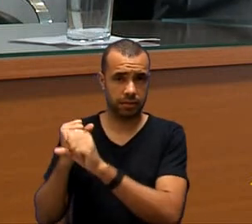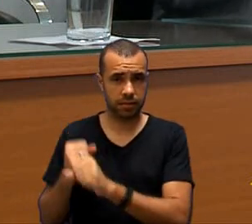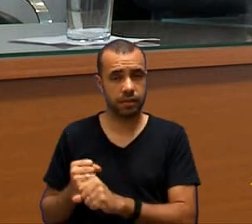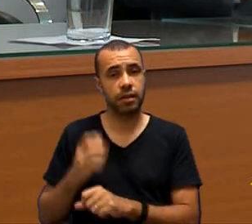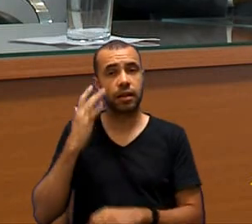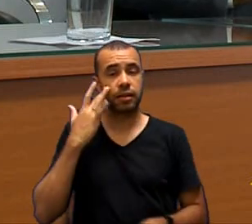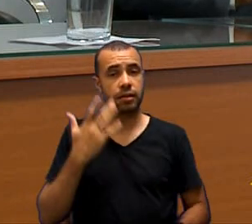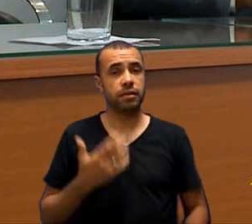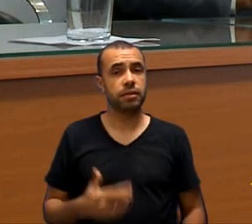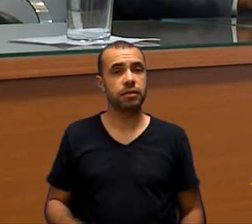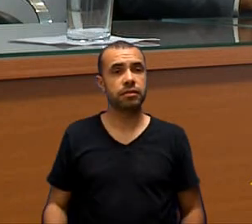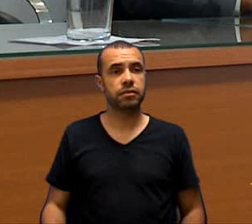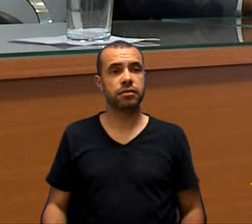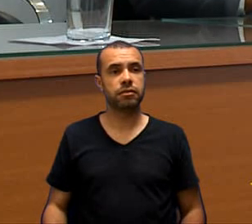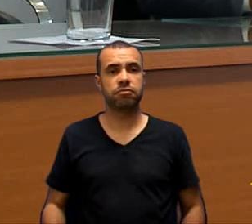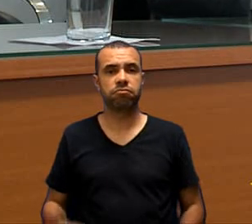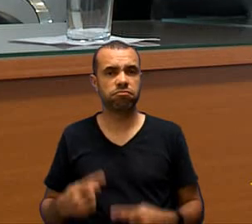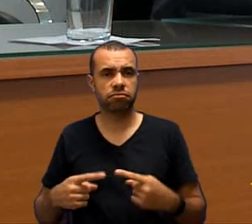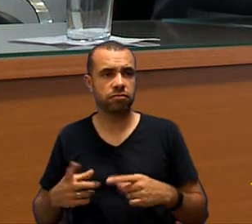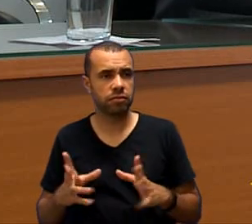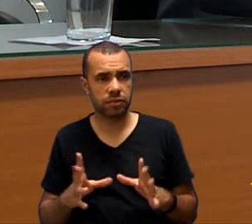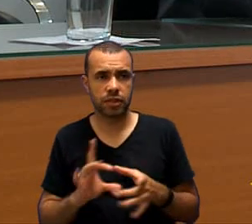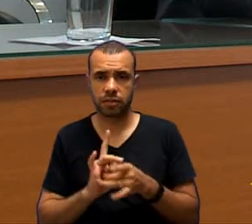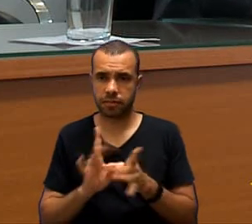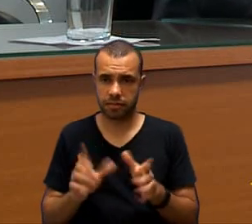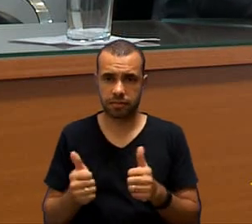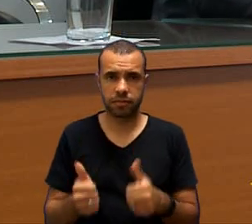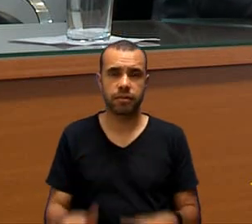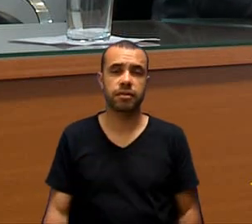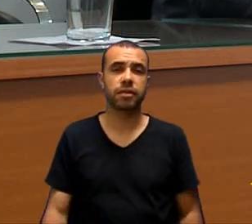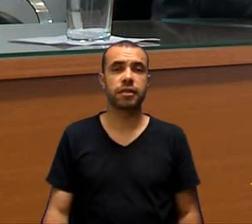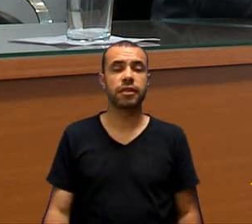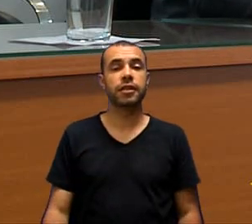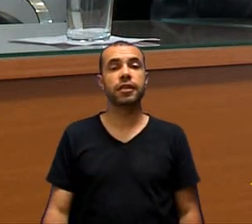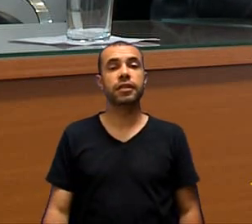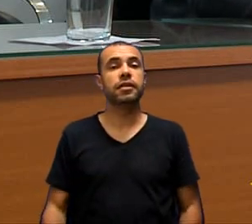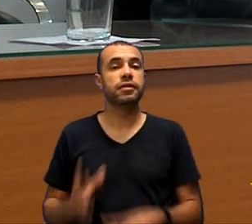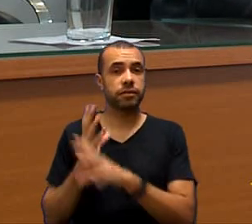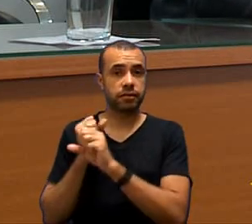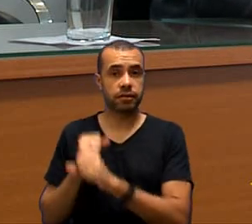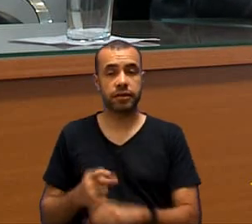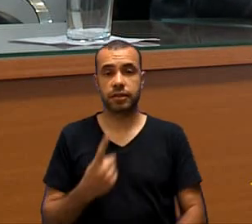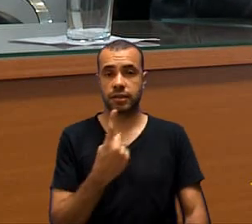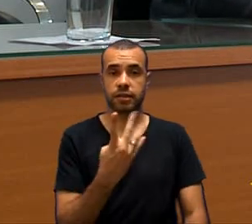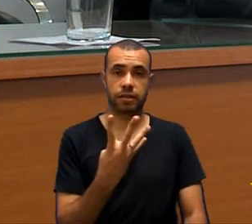que eu acho que essa aí não tem tanta discussão. Mas está aberto o microfone, Calabro. Então, vamos lá. O orçamento da Fazenda é